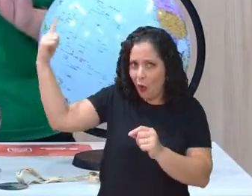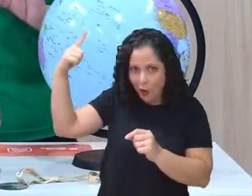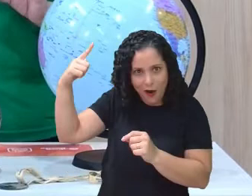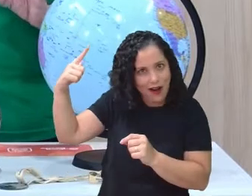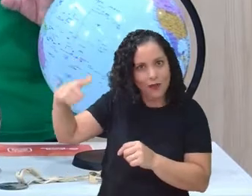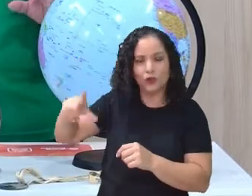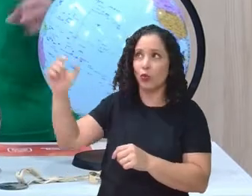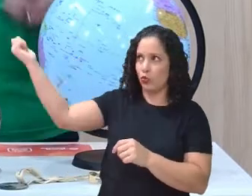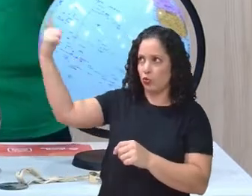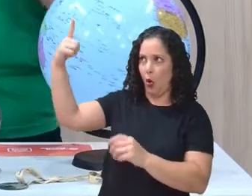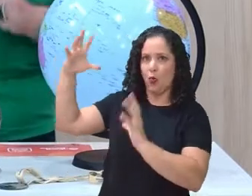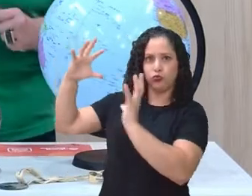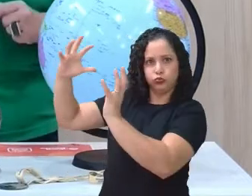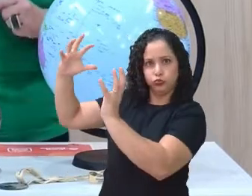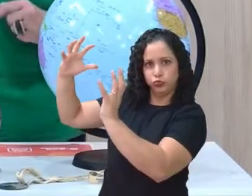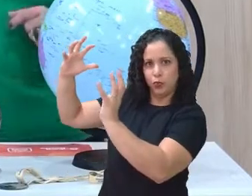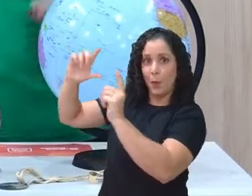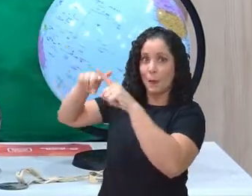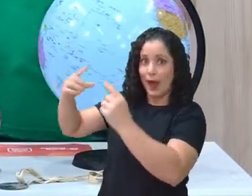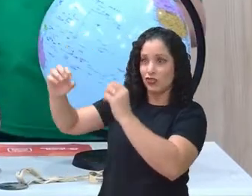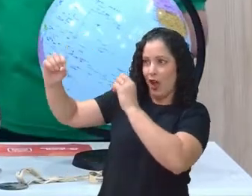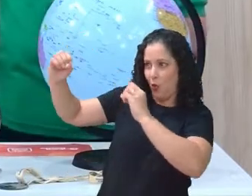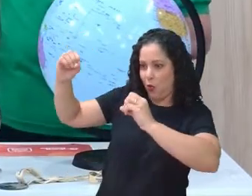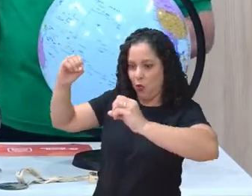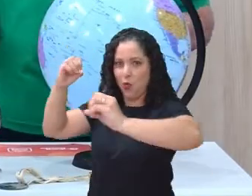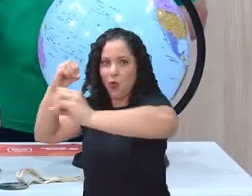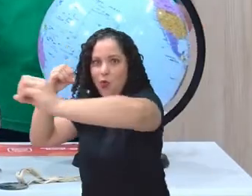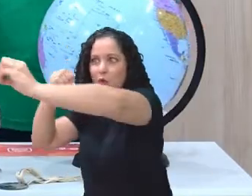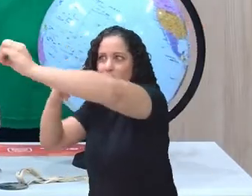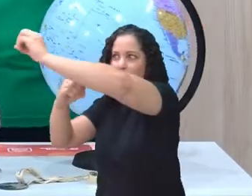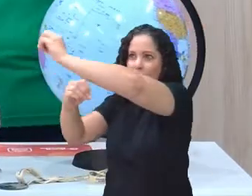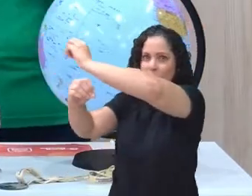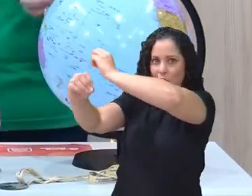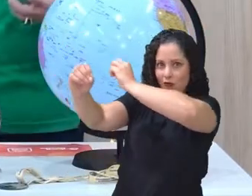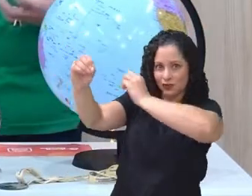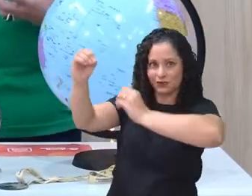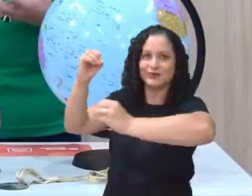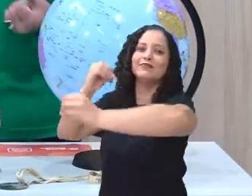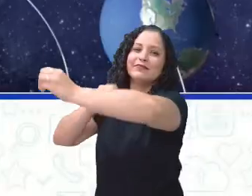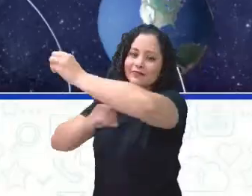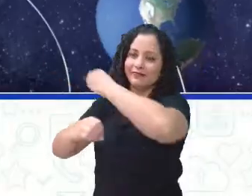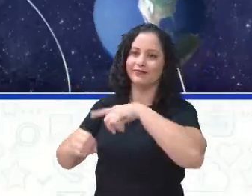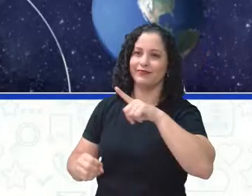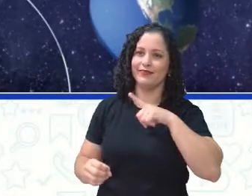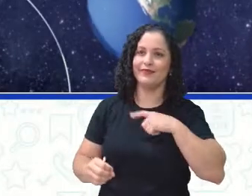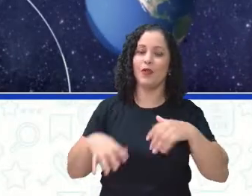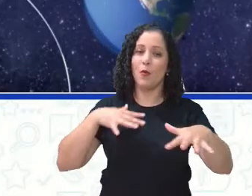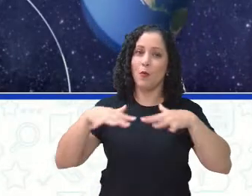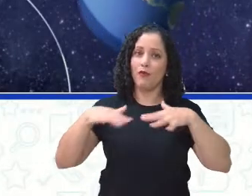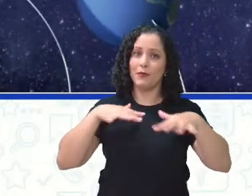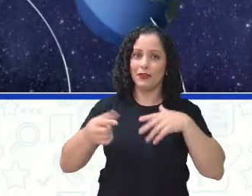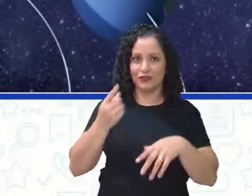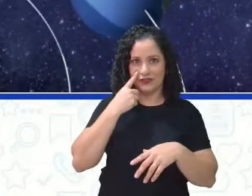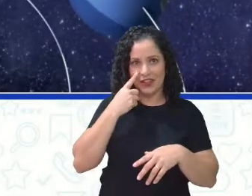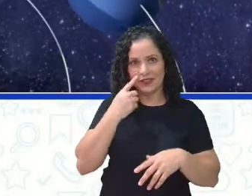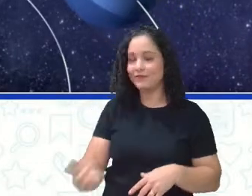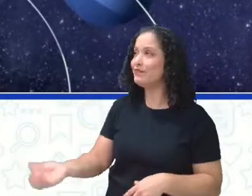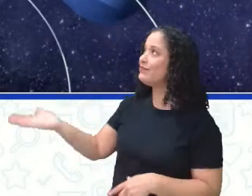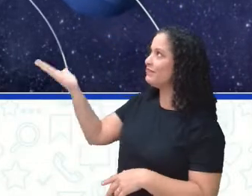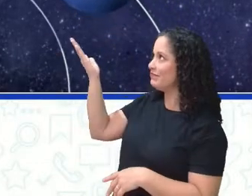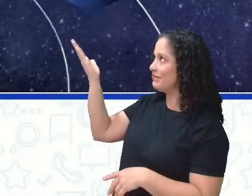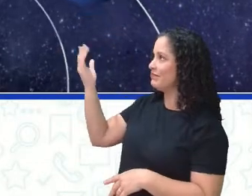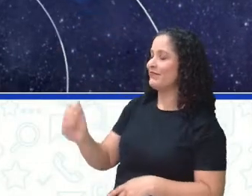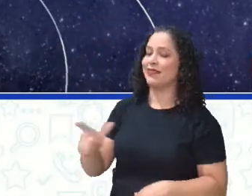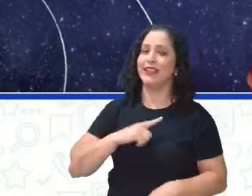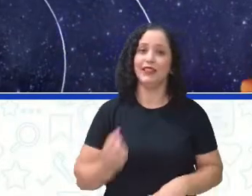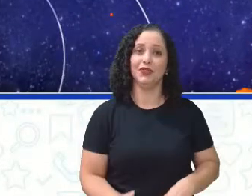lá no cantinho dele. Mas vamos lá. O que é que a gente tem para hoje? Veja, nos movimentos da Terra, aí na tela está aparecendo dois tipos